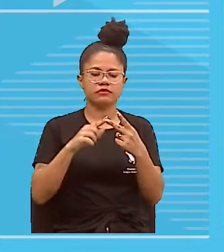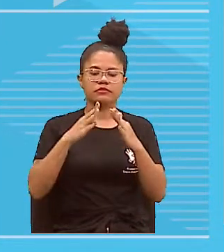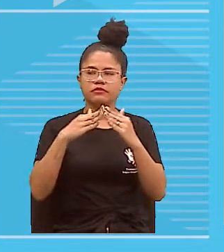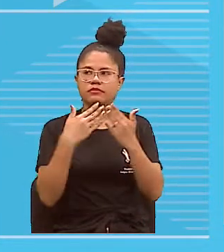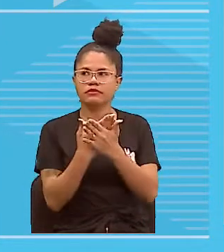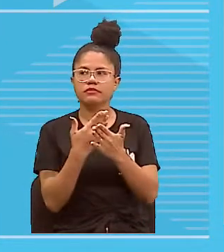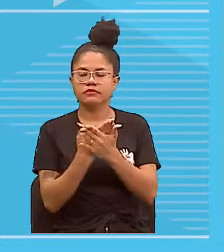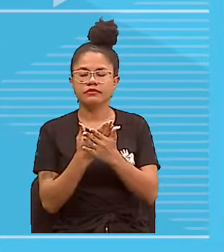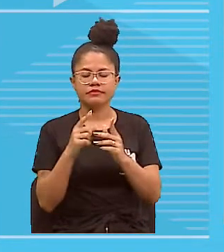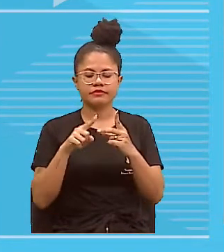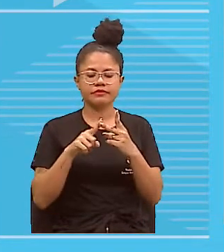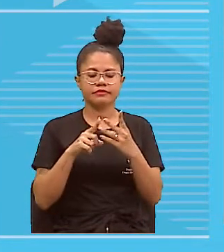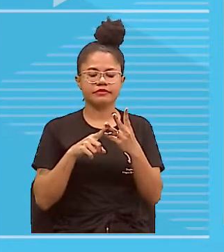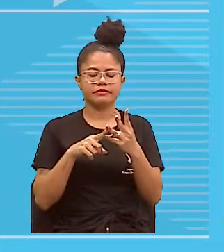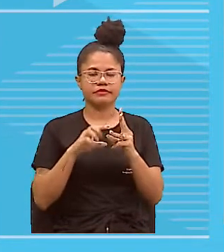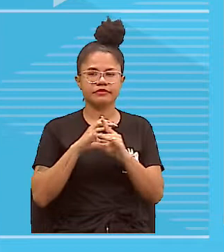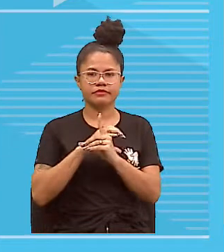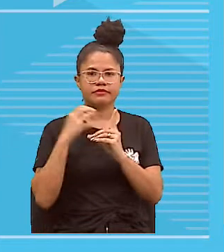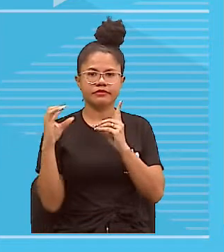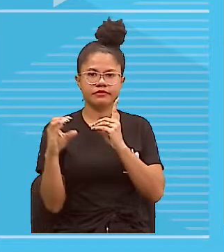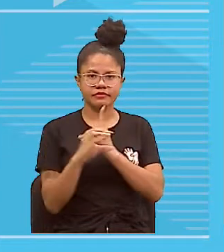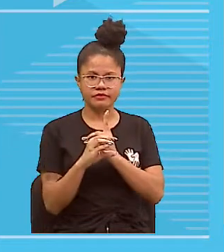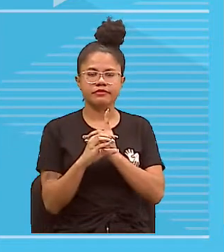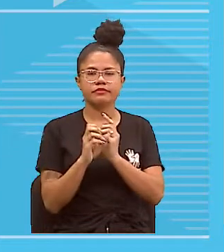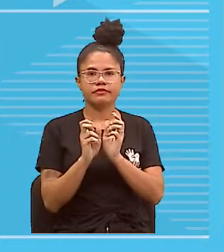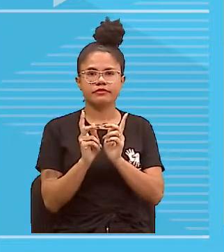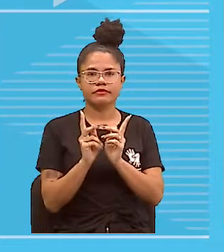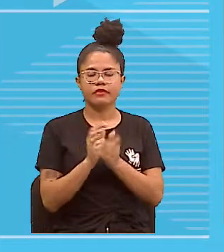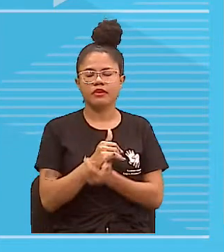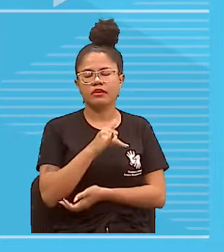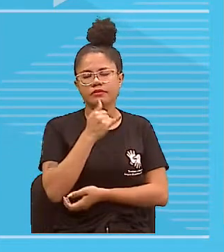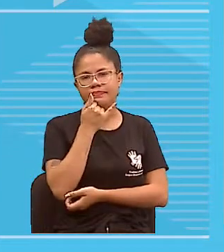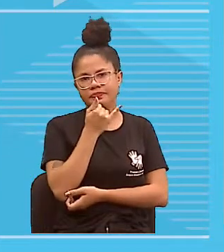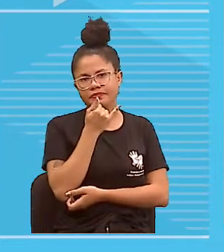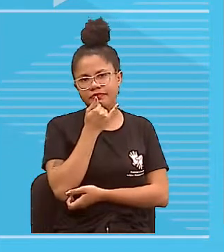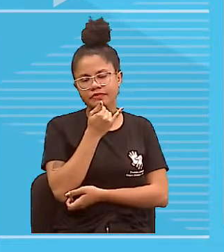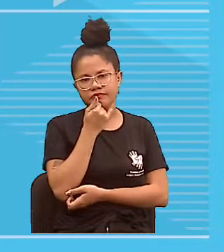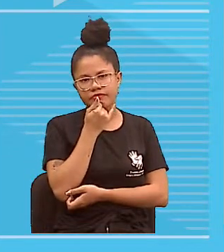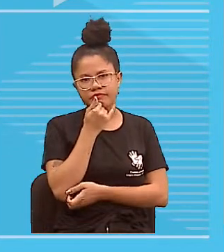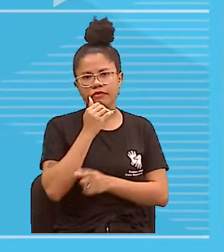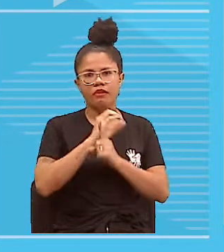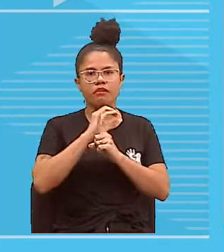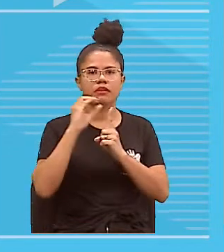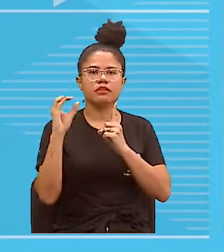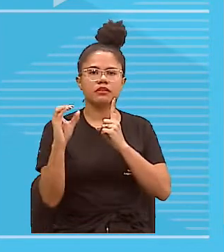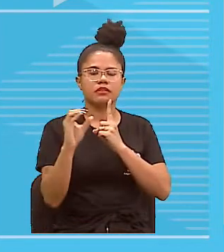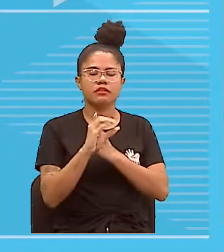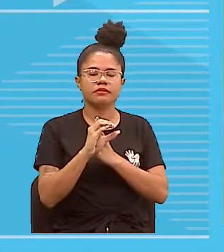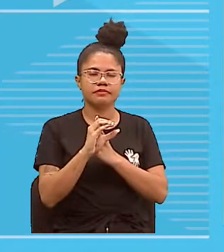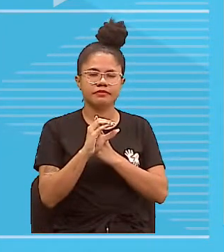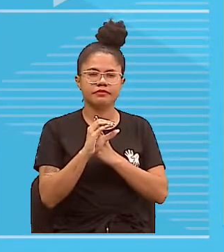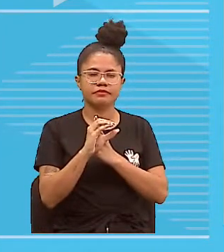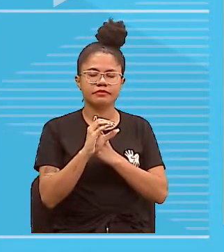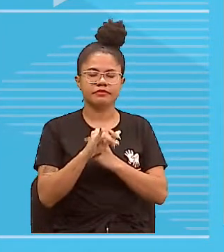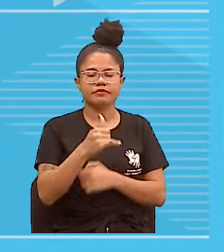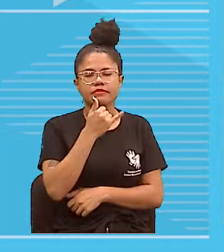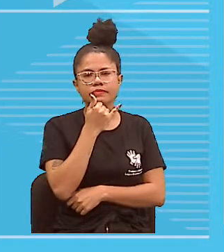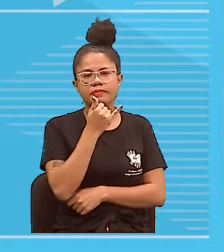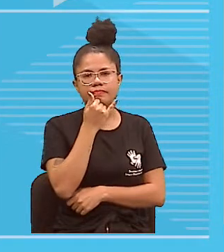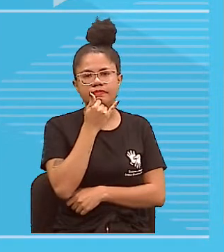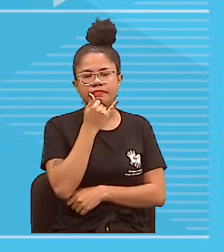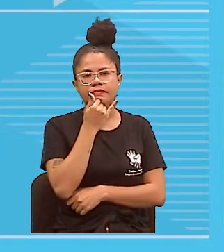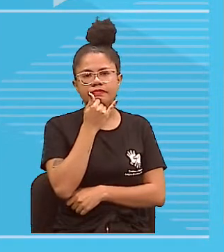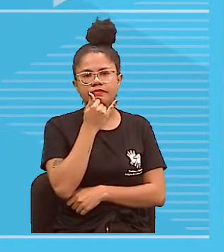eu particularmente verifico nessa geração que está vindo aí, né, nessa geração de vocês, é esse protagonismo,